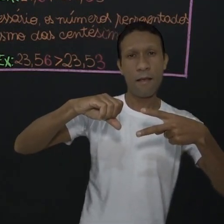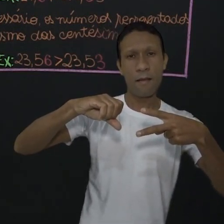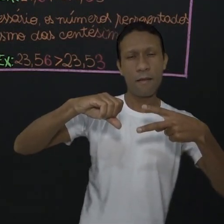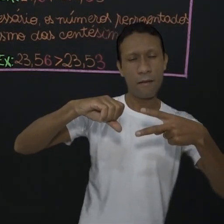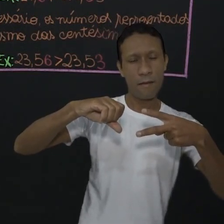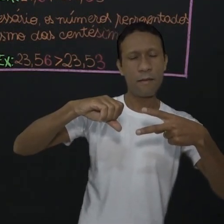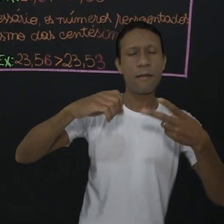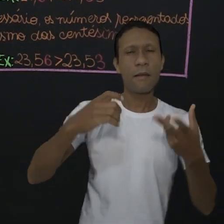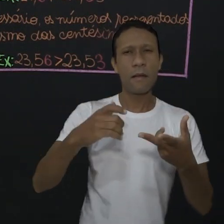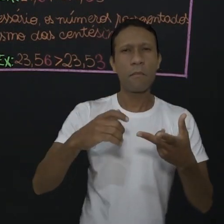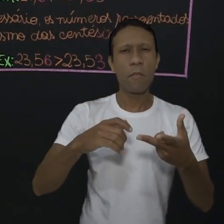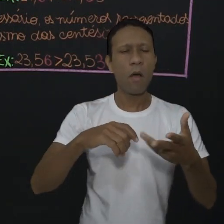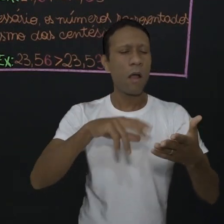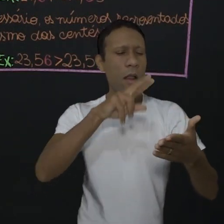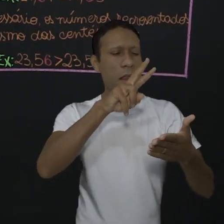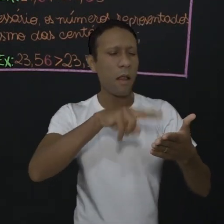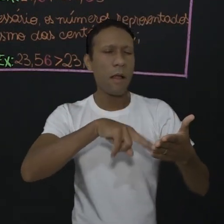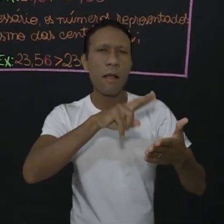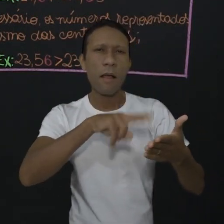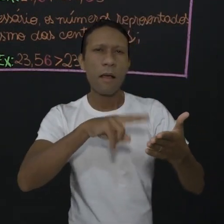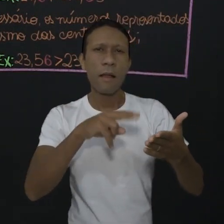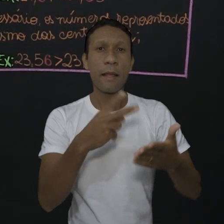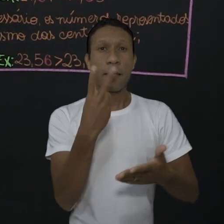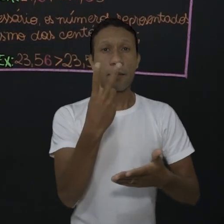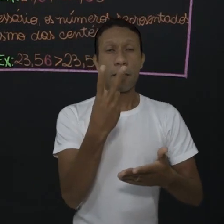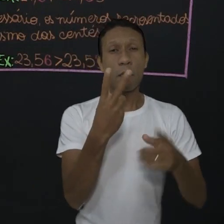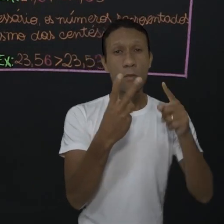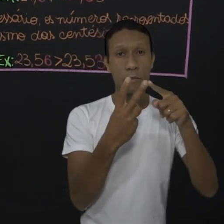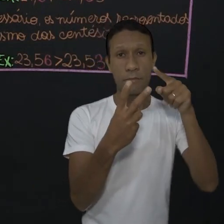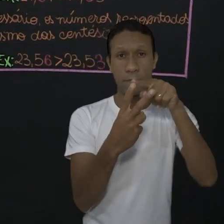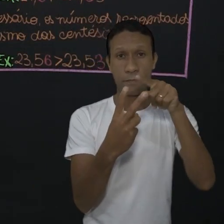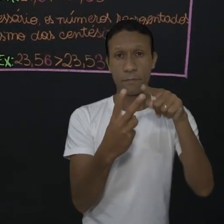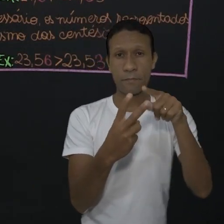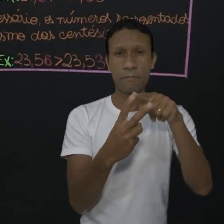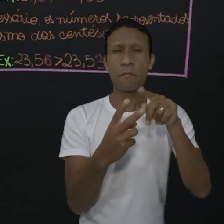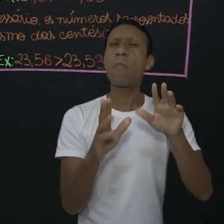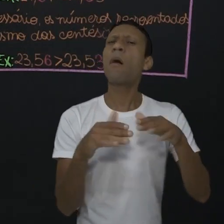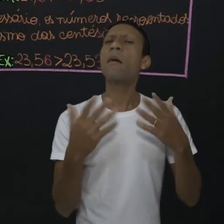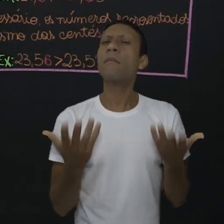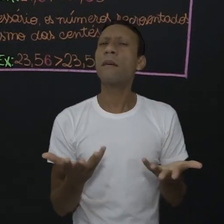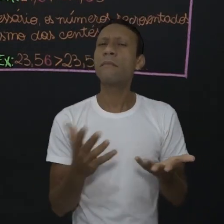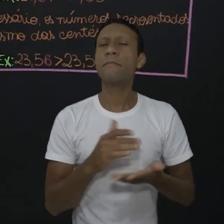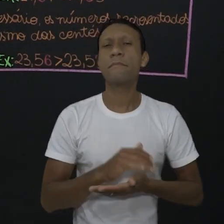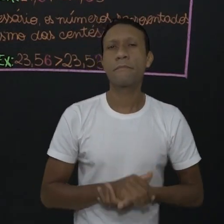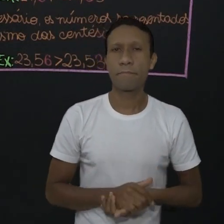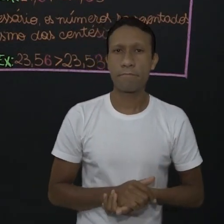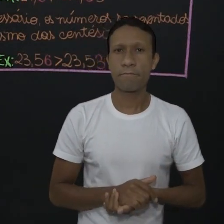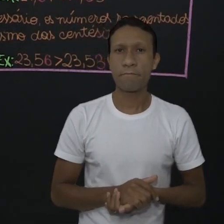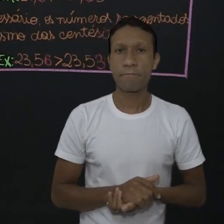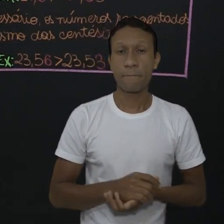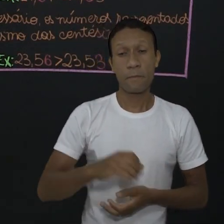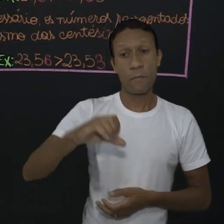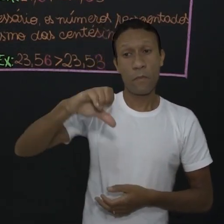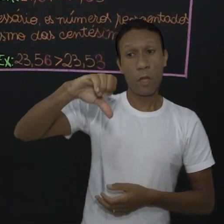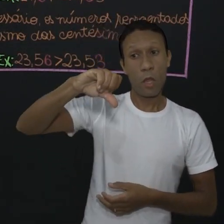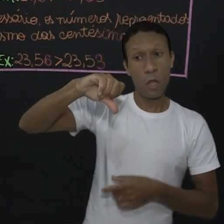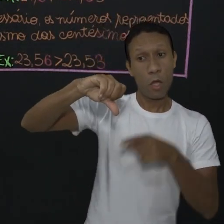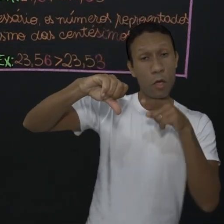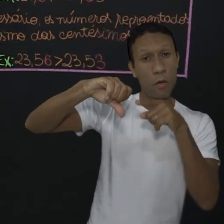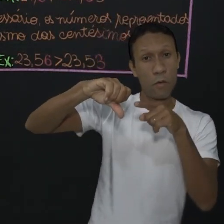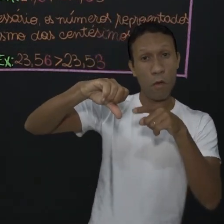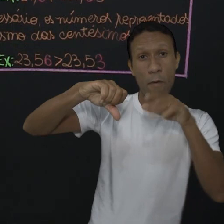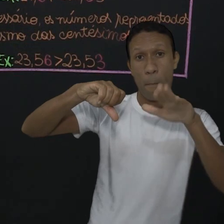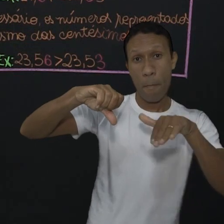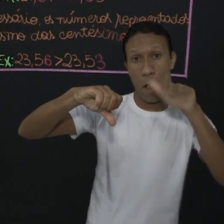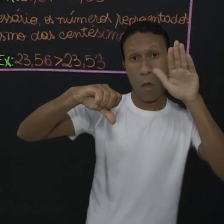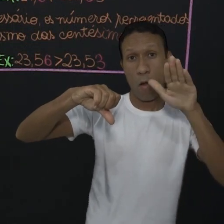certo? Eu posso ler essa afirmação de duas maneiras diferentes. Quais são elas? Eu posso dizer que o 9 é maior